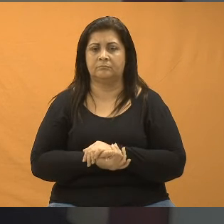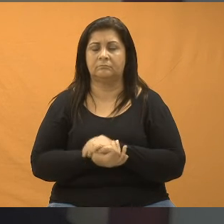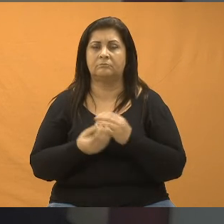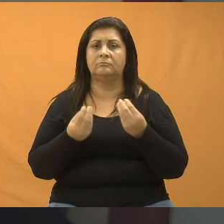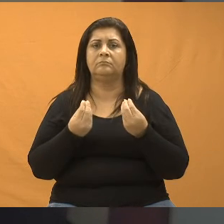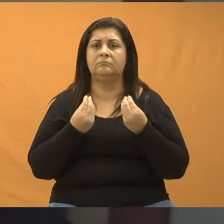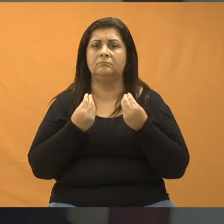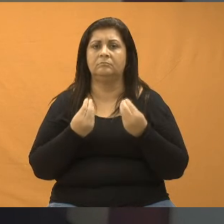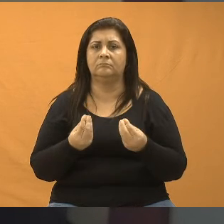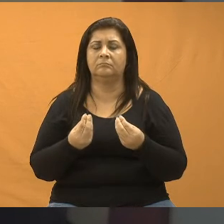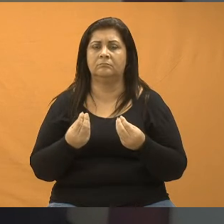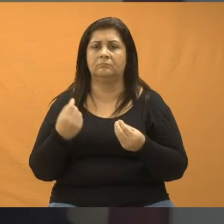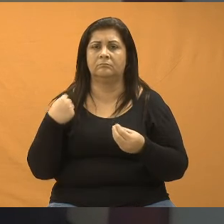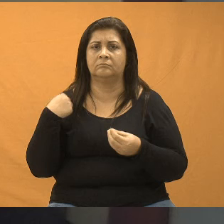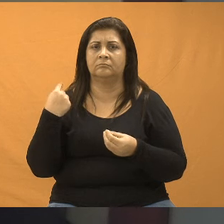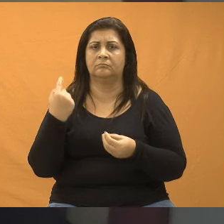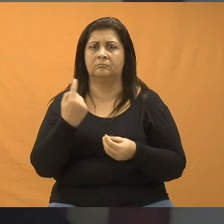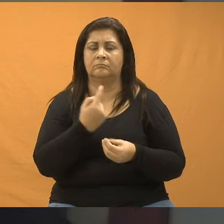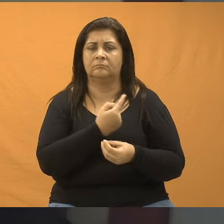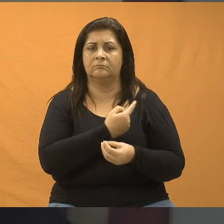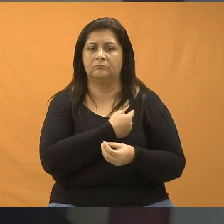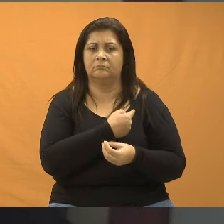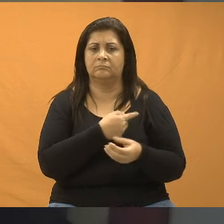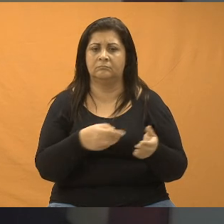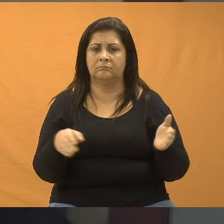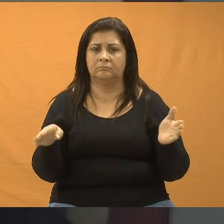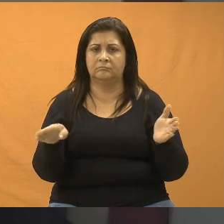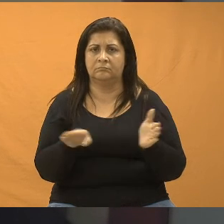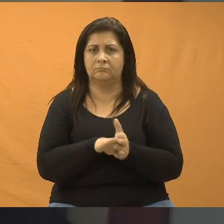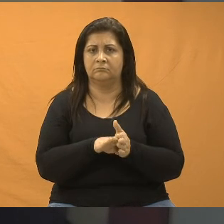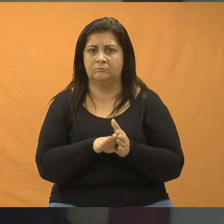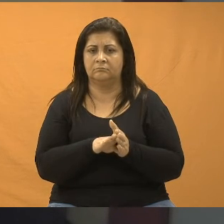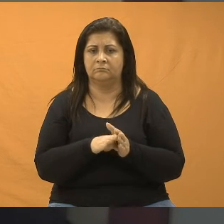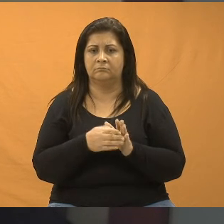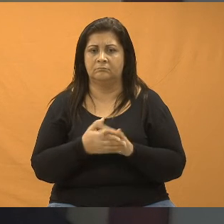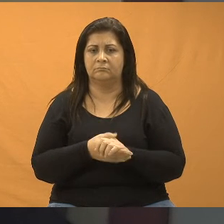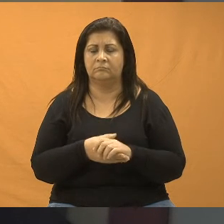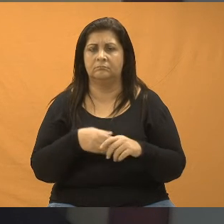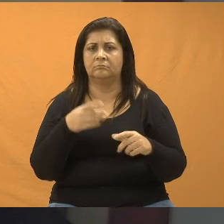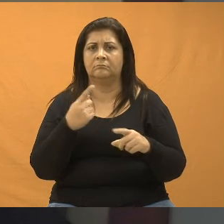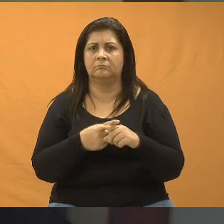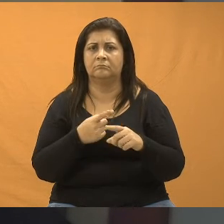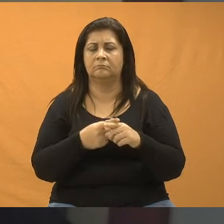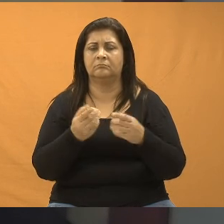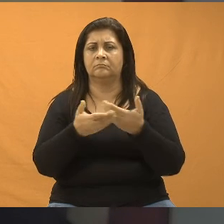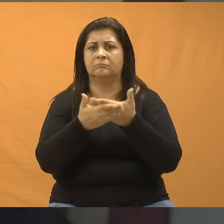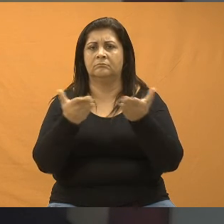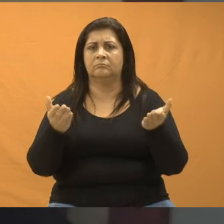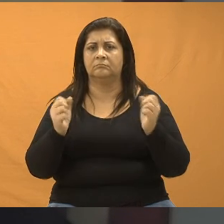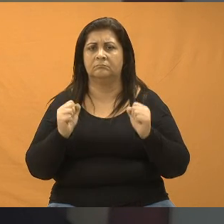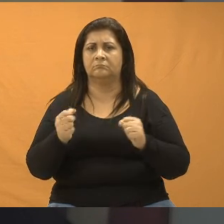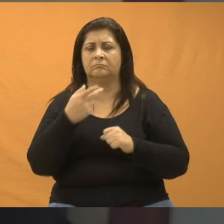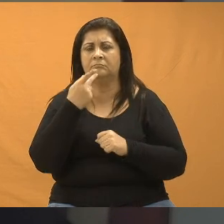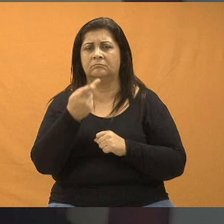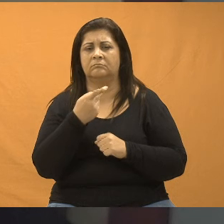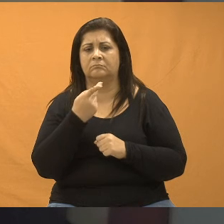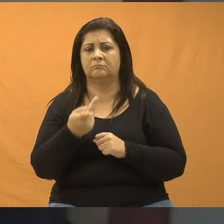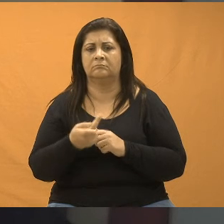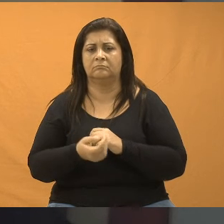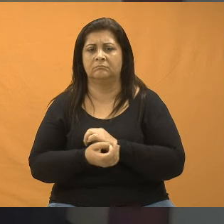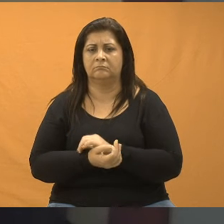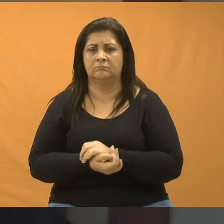Como é que nós fomos chegar nesse ponto que nós chegamos? Porque os senhores podem falar o que